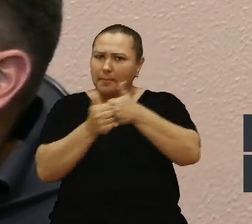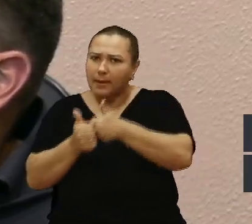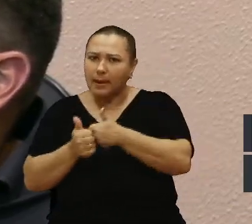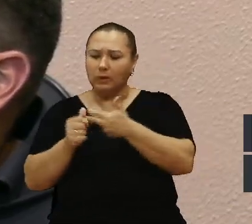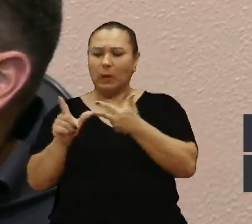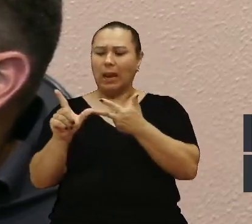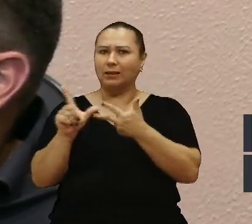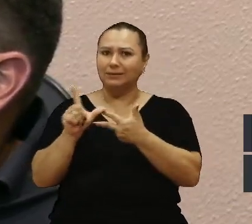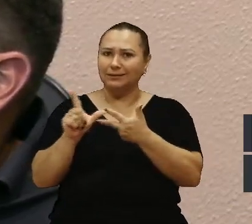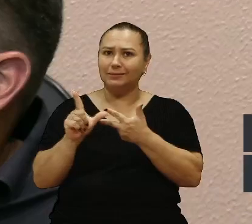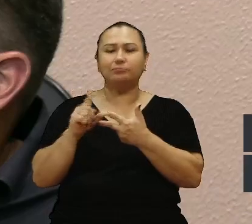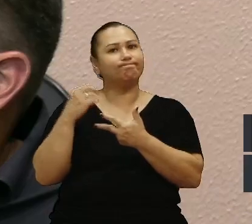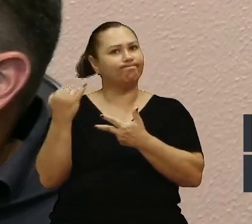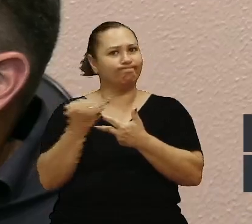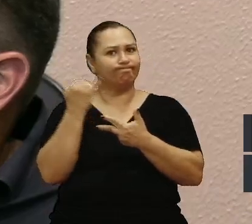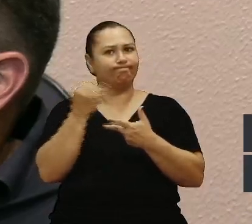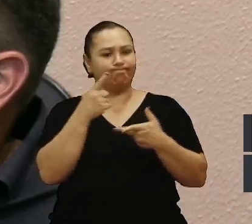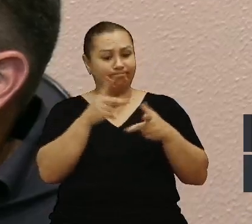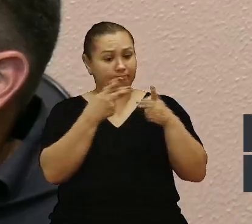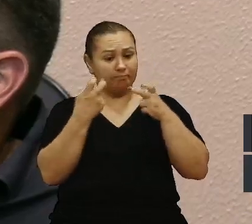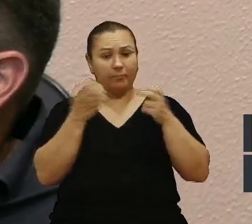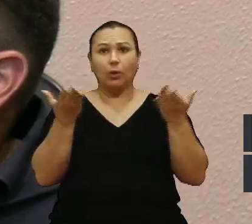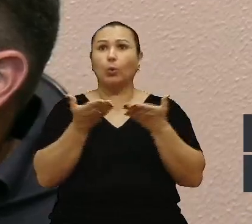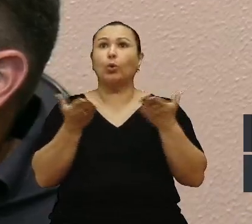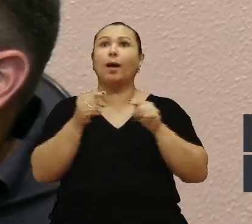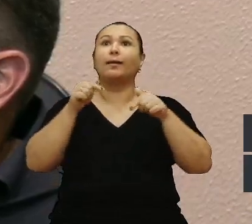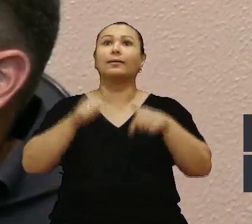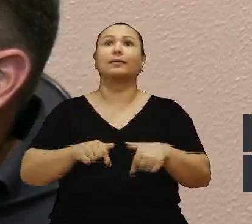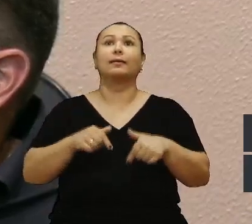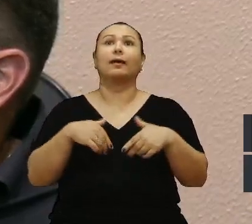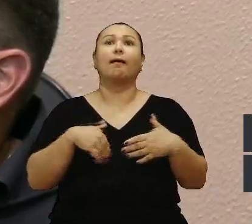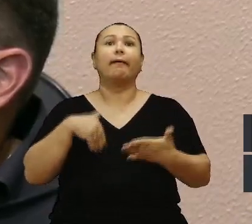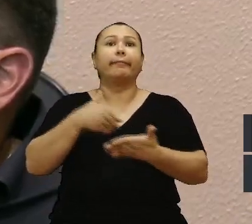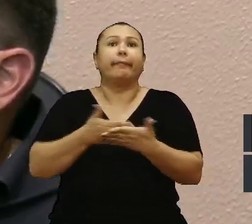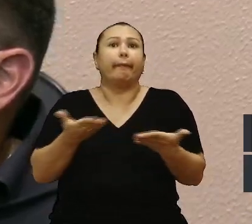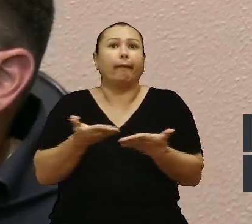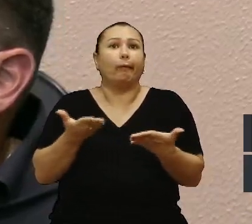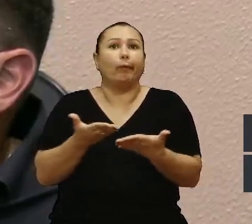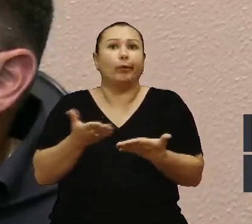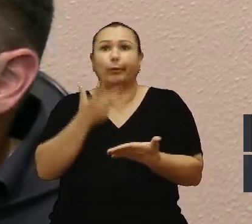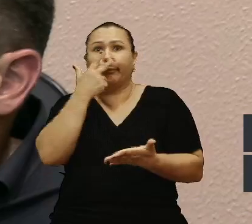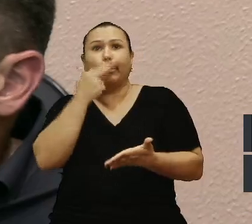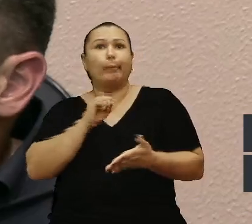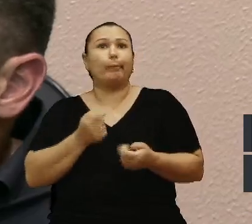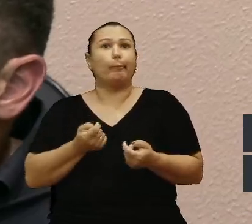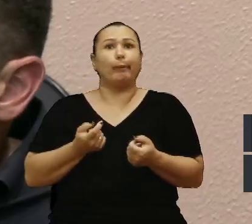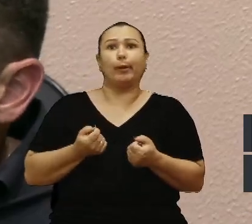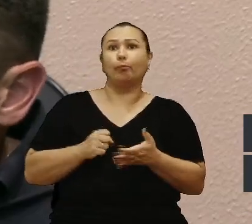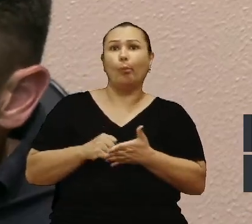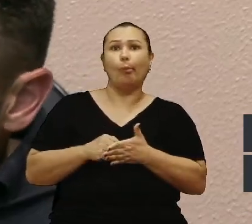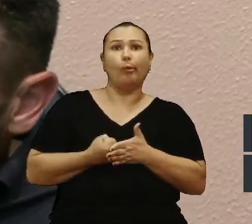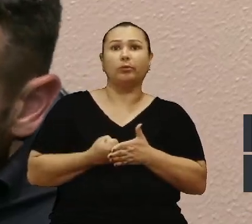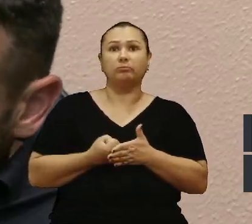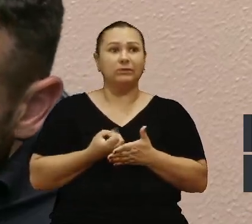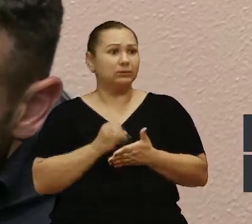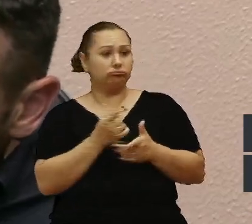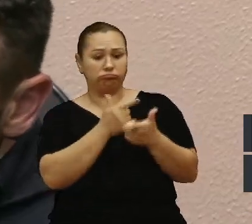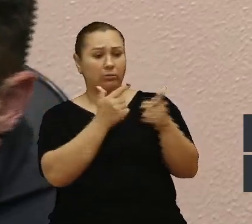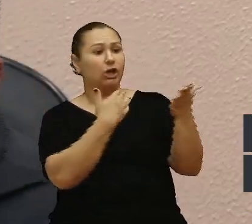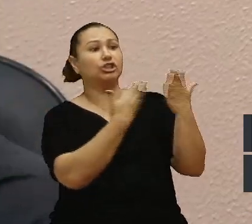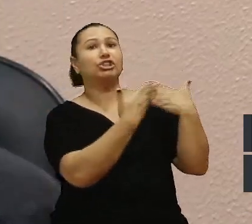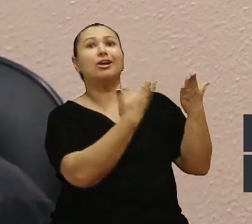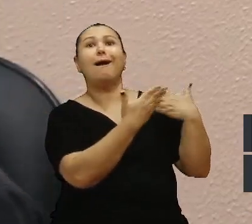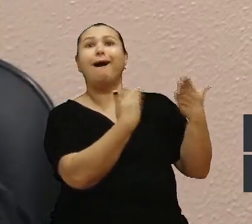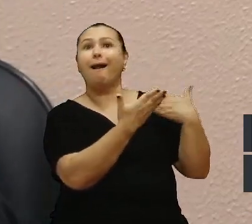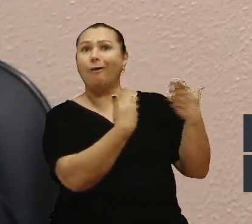isso é importante. Nós percebemos hoje aqui, né, nós estaríamos até agora trancando a pauta se não houvesse tido um diálogo. E nós estávamos fazendo